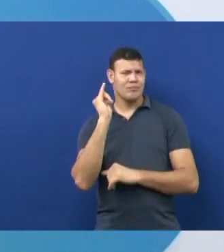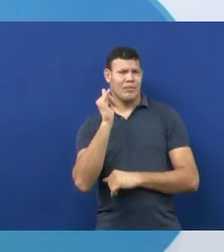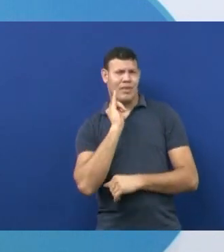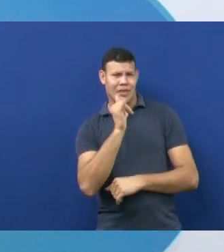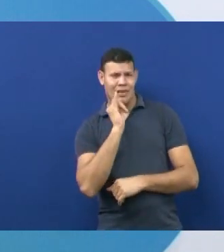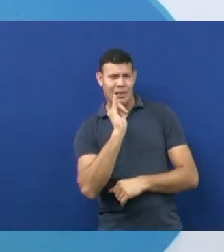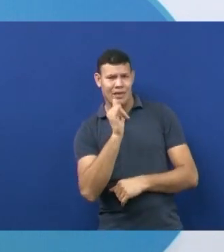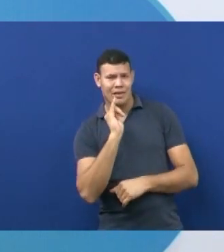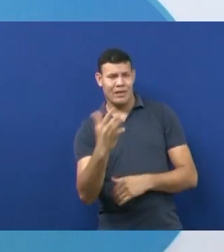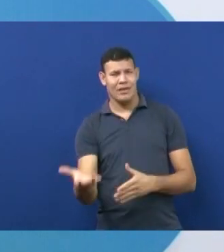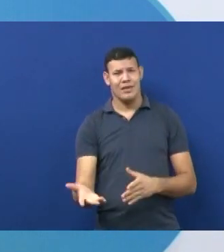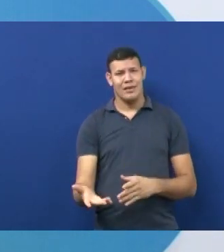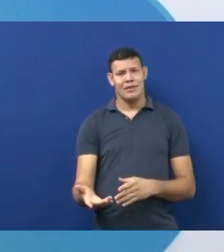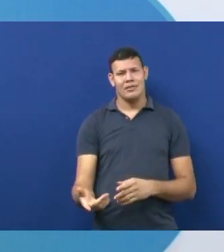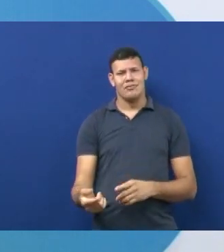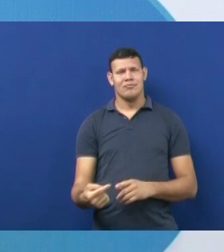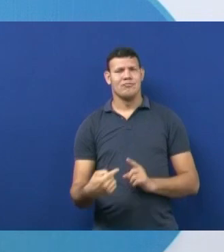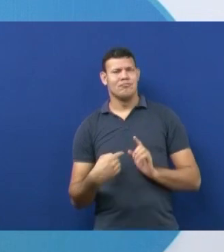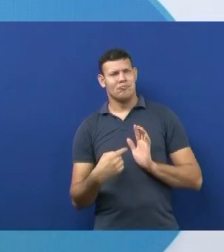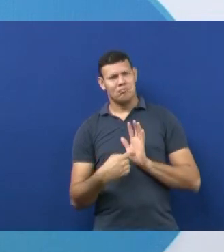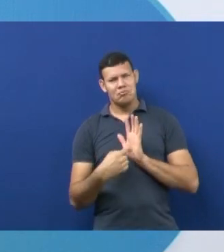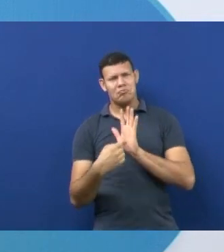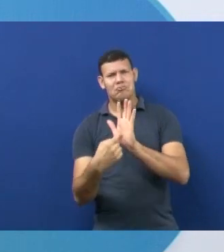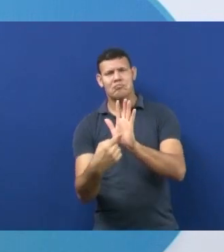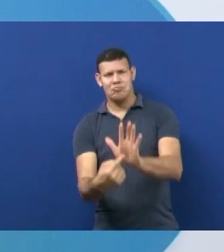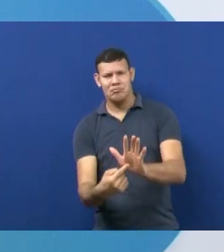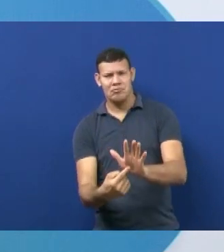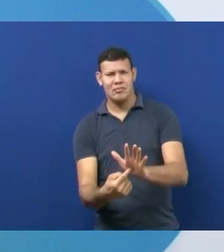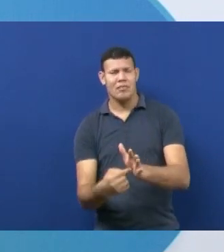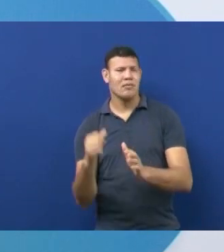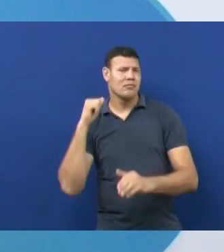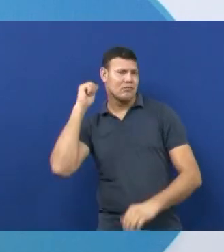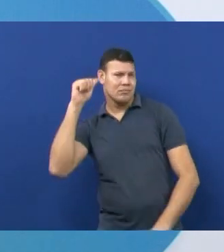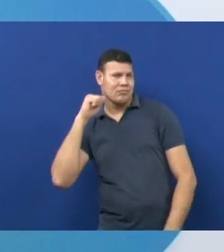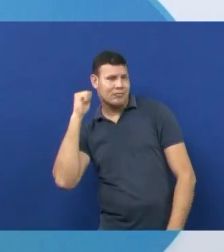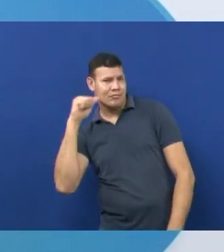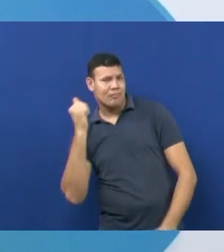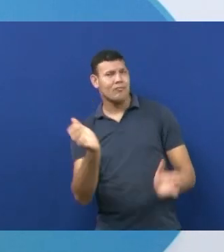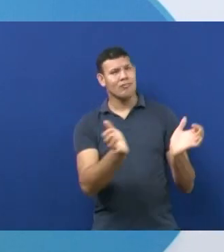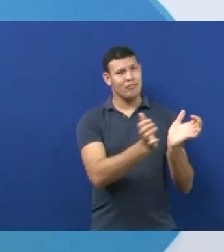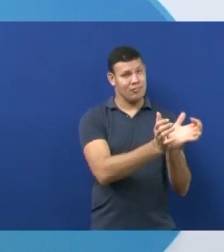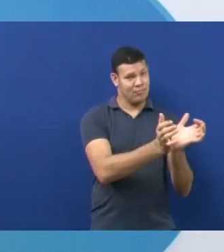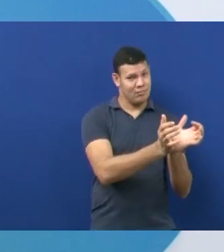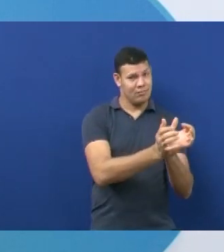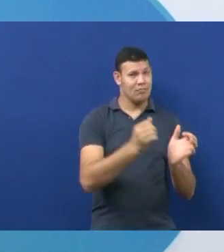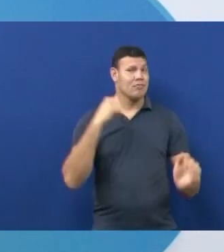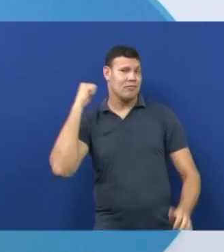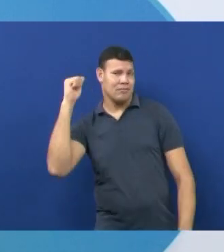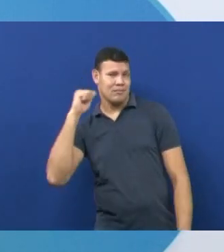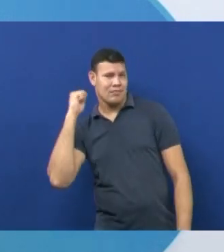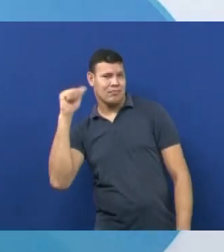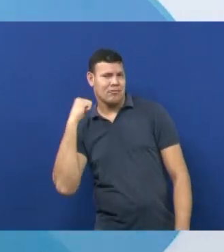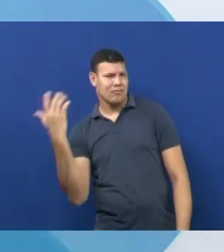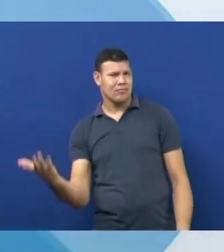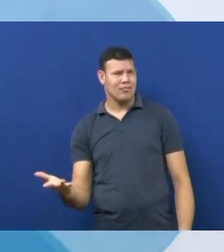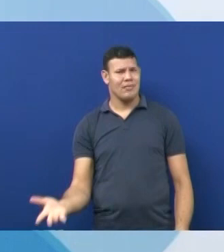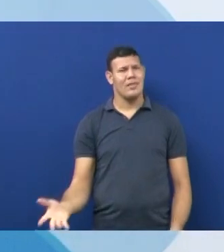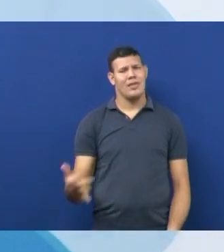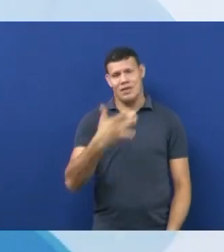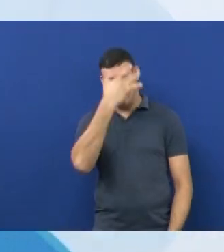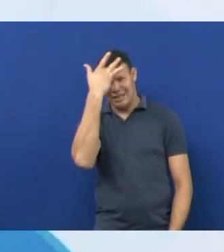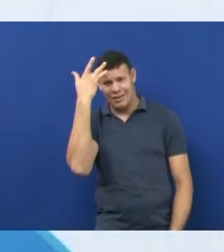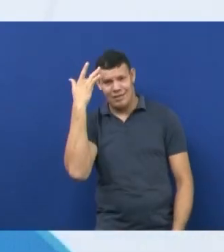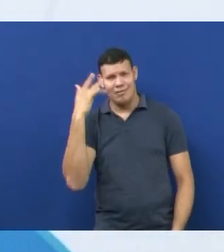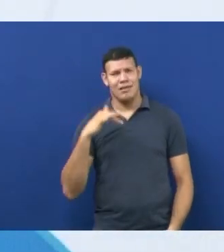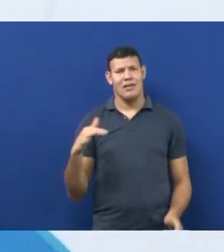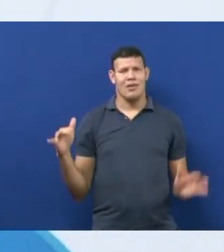ou encenada por um ator ou vários atores para um determinado público. Sim, para você, para mim, nós que